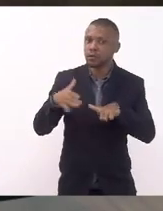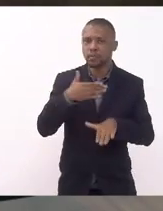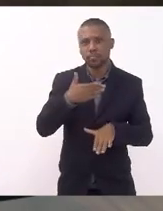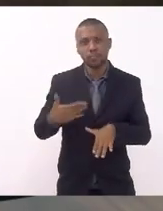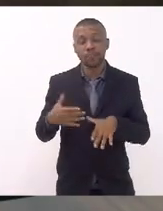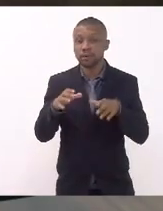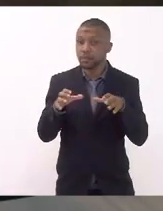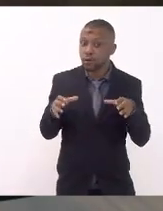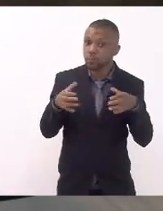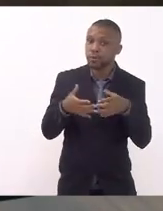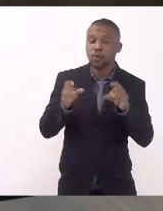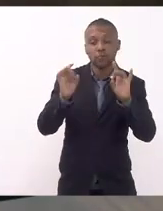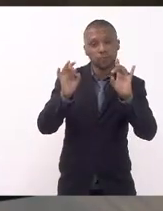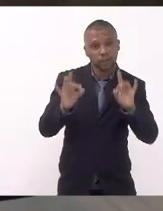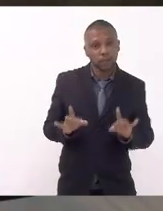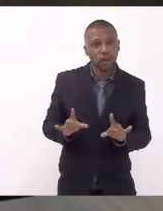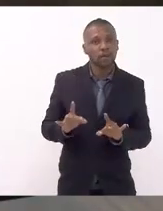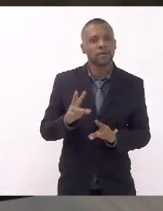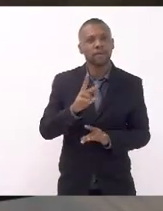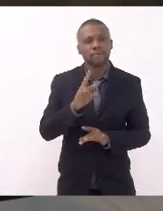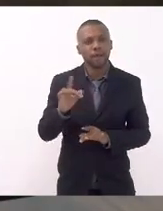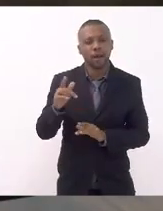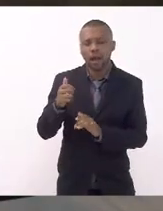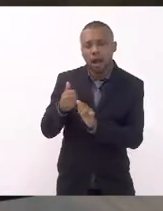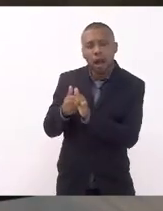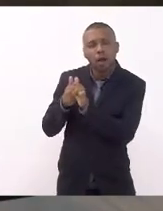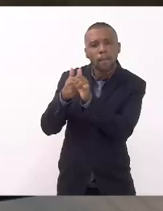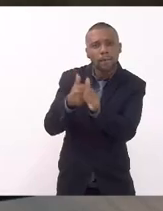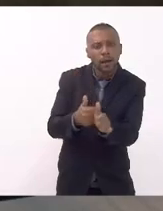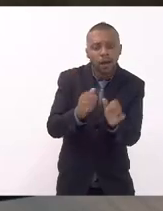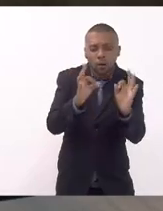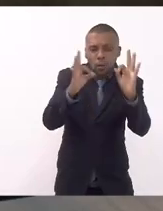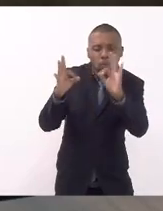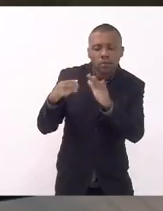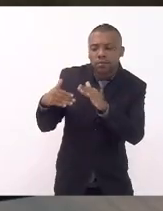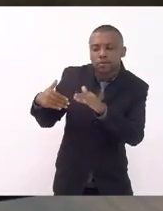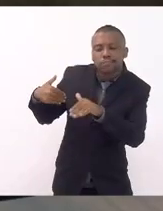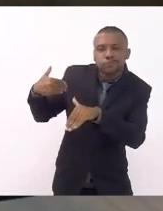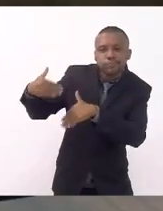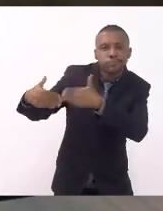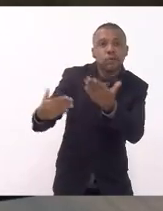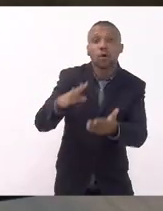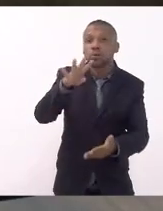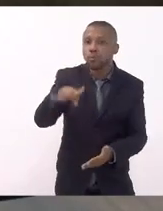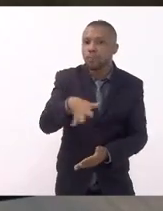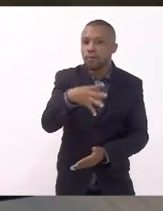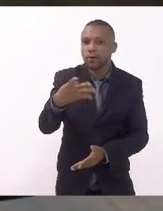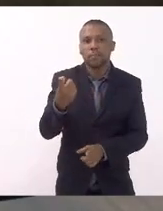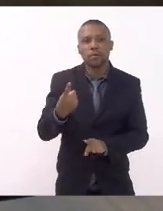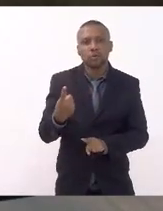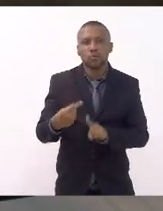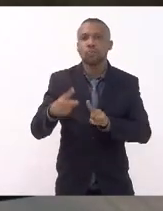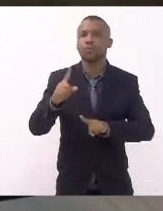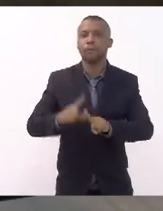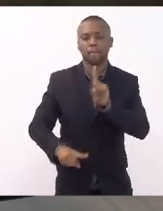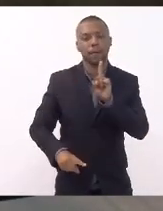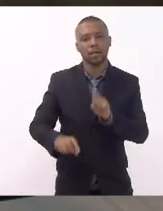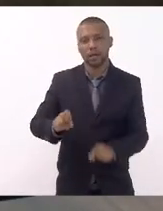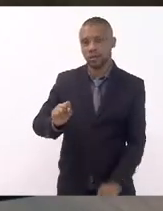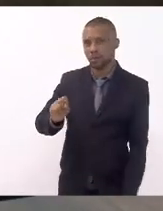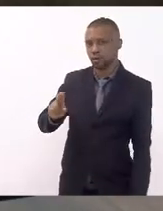comissão especial que vai acompanhar todo o desdobramento do Supera Rio. Eu fiz questão de